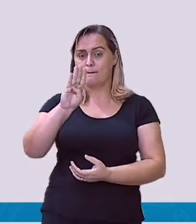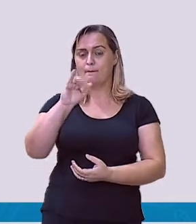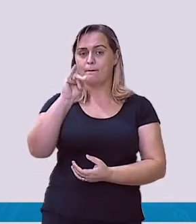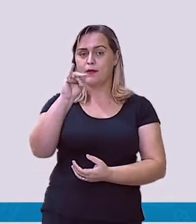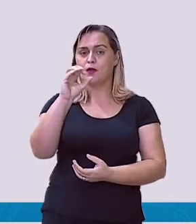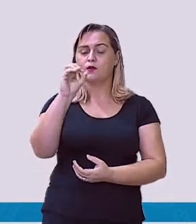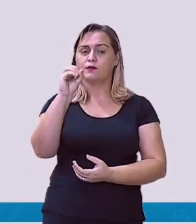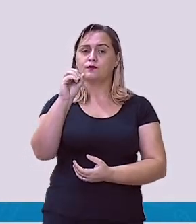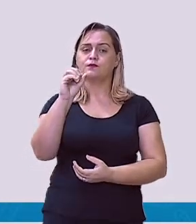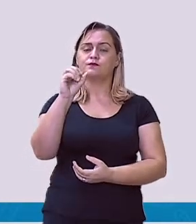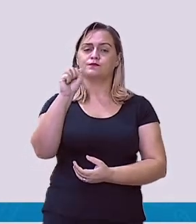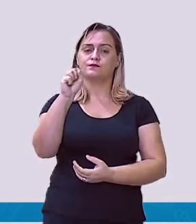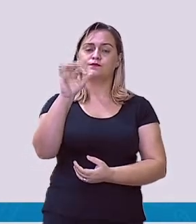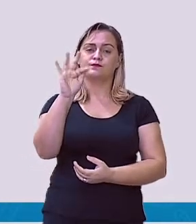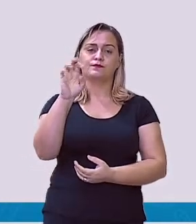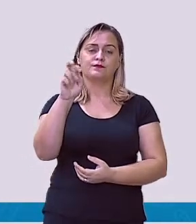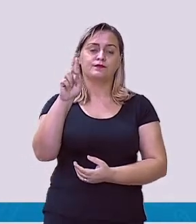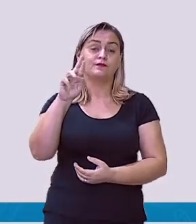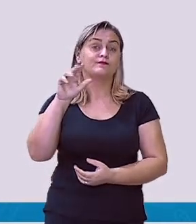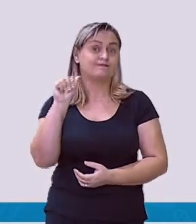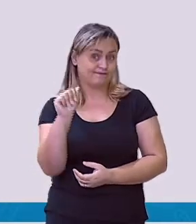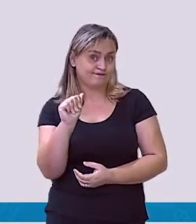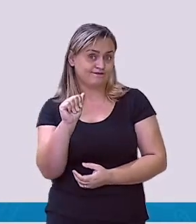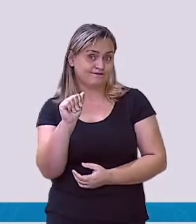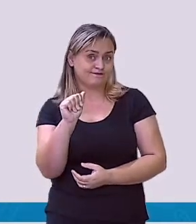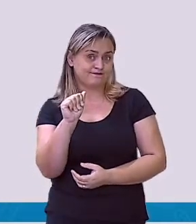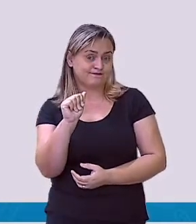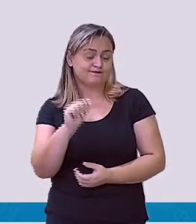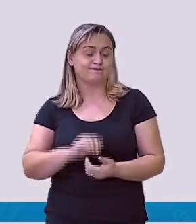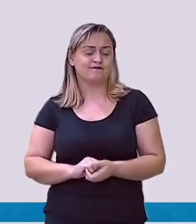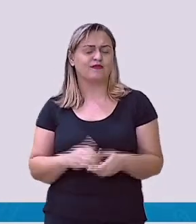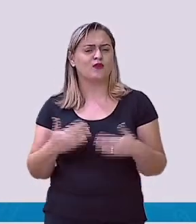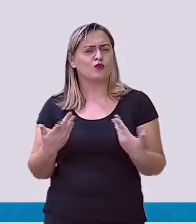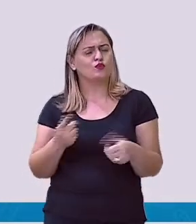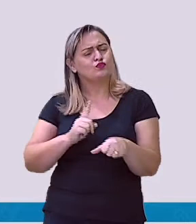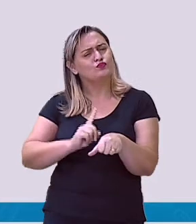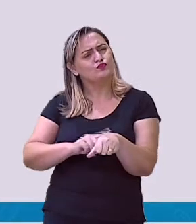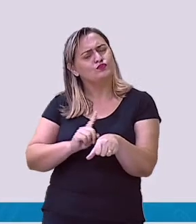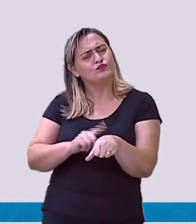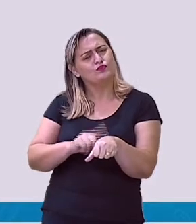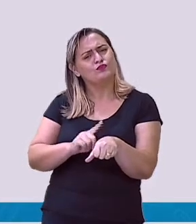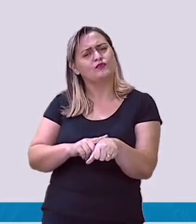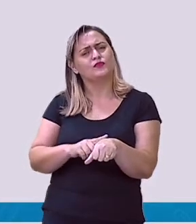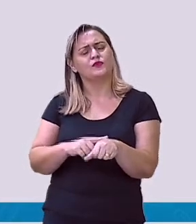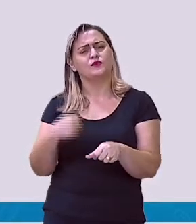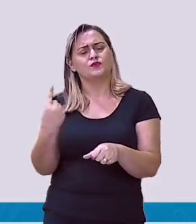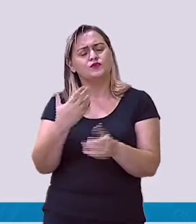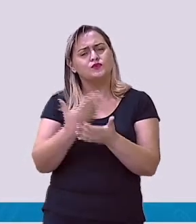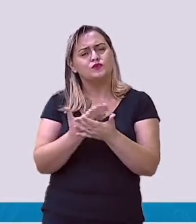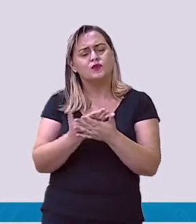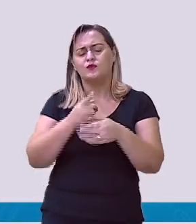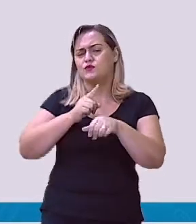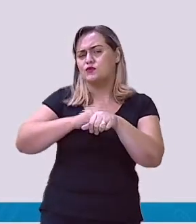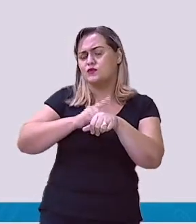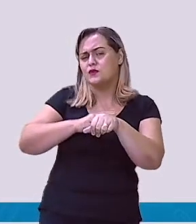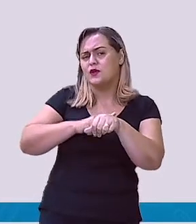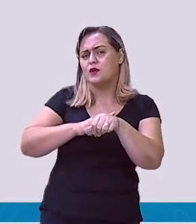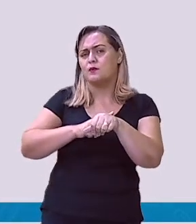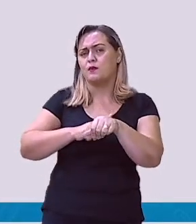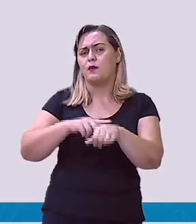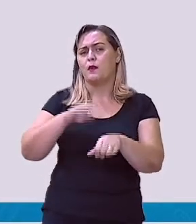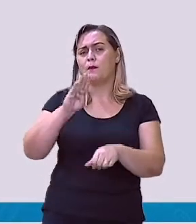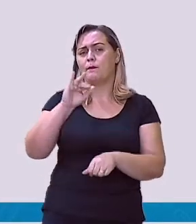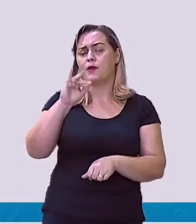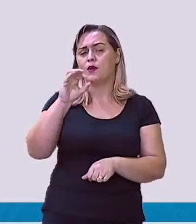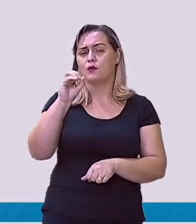tempo geológico, nós percebemos que até chegar o momento que